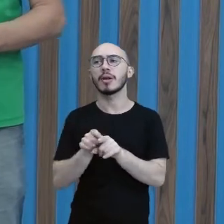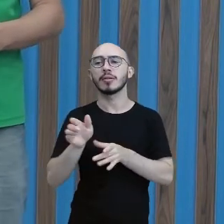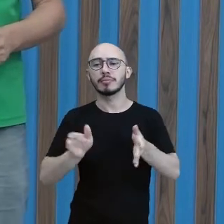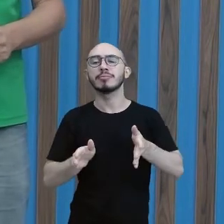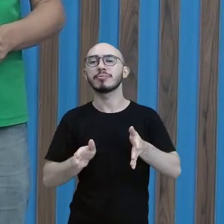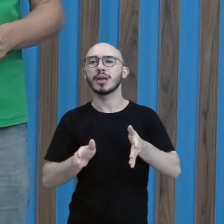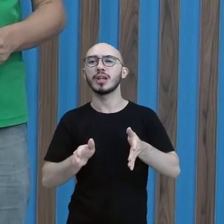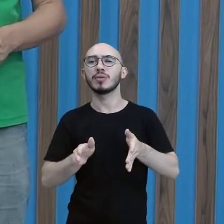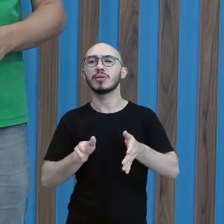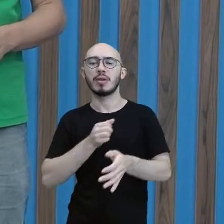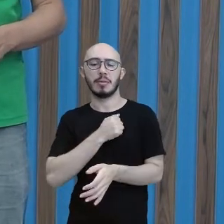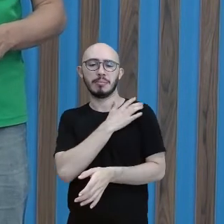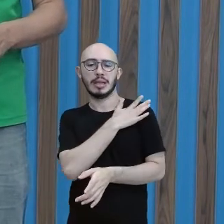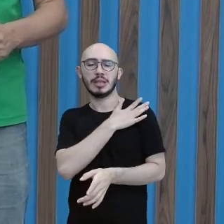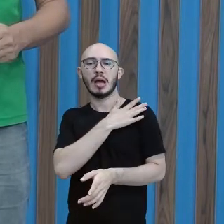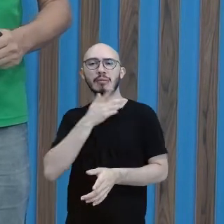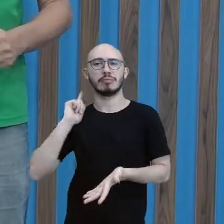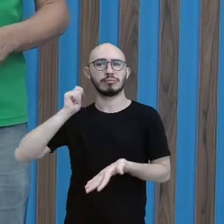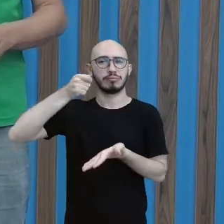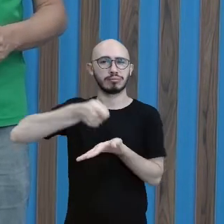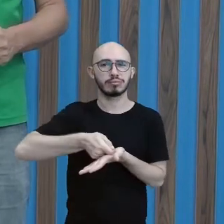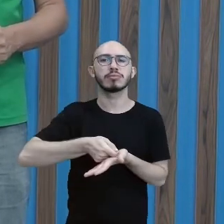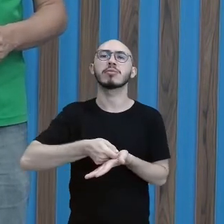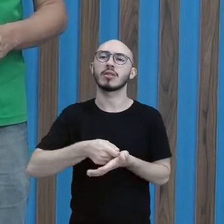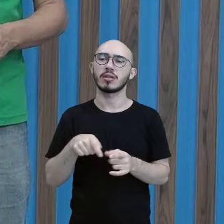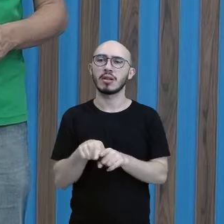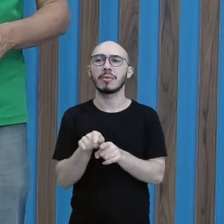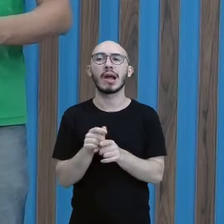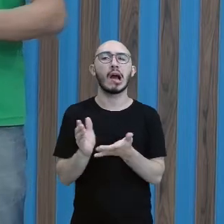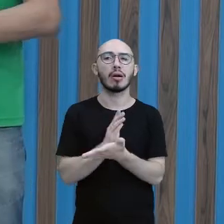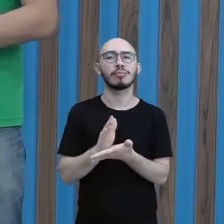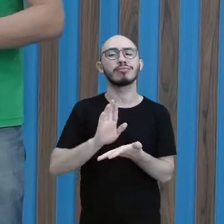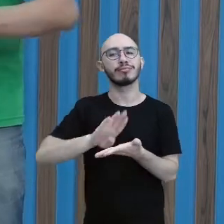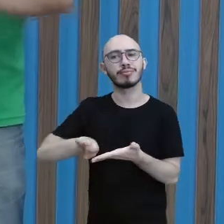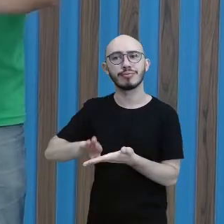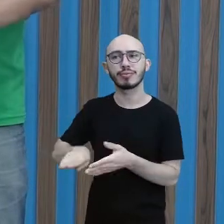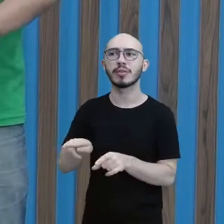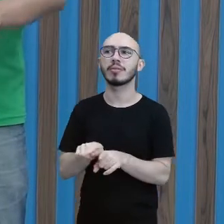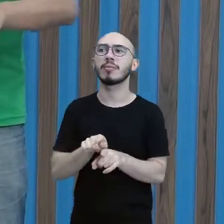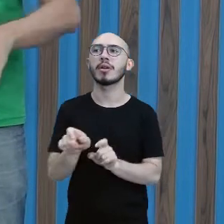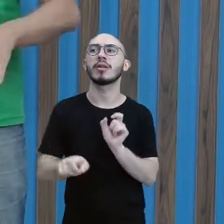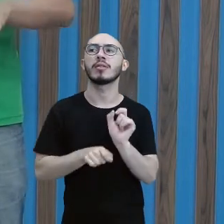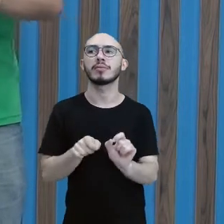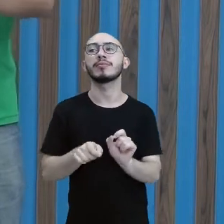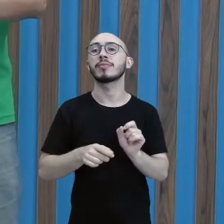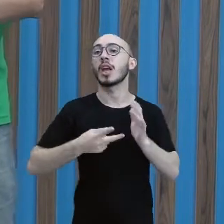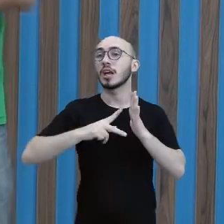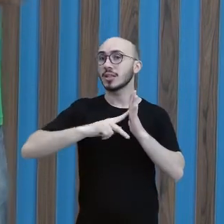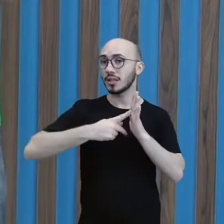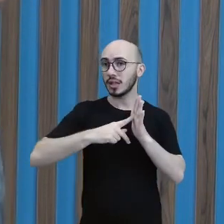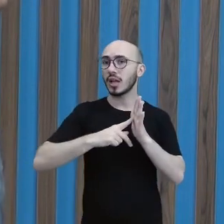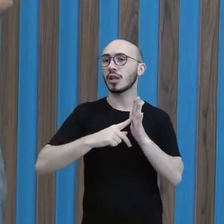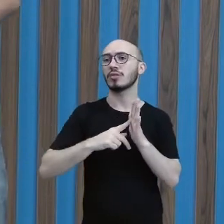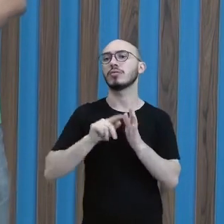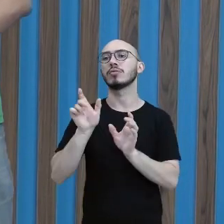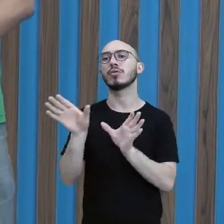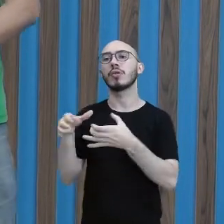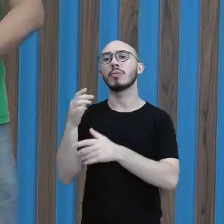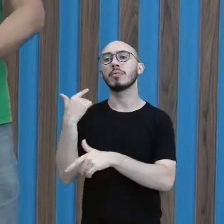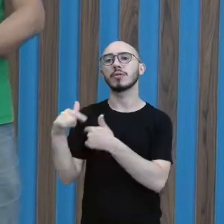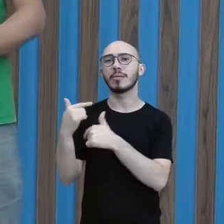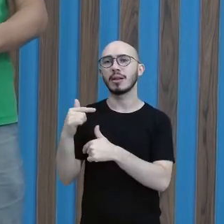perseguidas, inclusive durante o governo Vargas, alguns direitos estavam ali estabelecidos, mas, por exemplo, os sindicatos dos trabalhadores e trabalhadoras eram